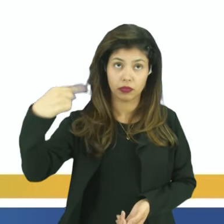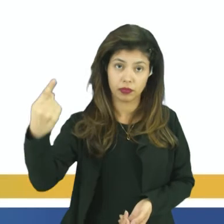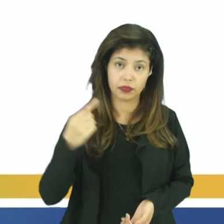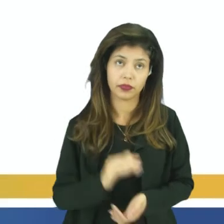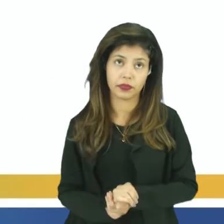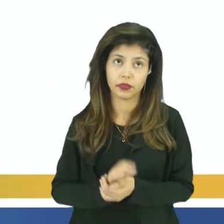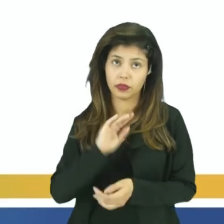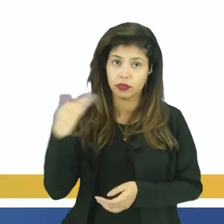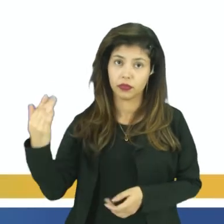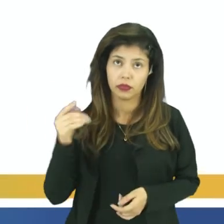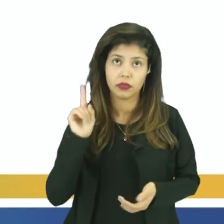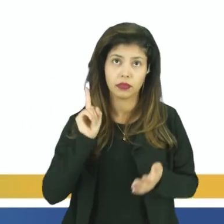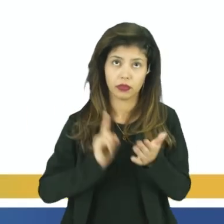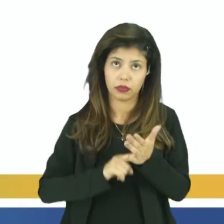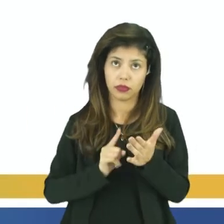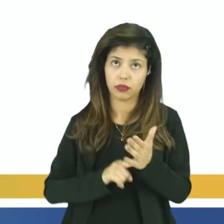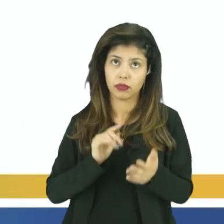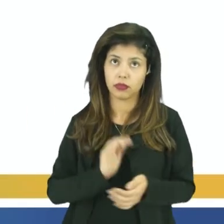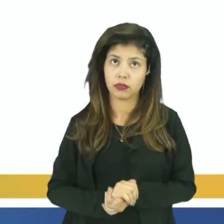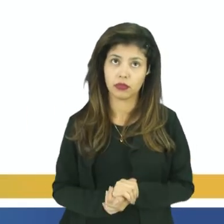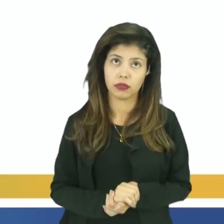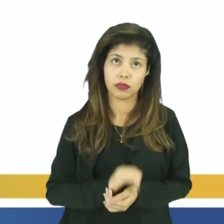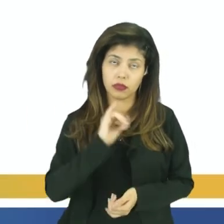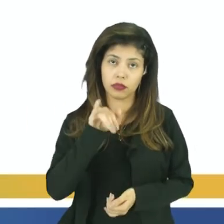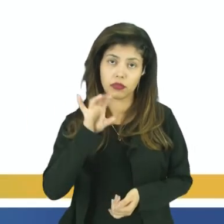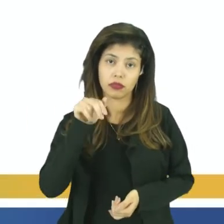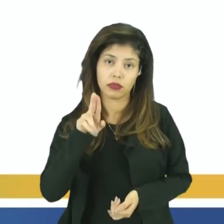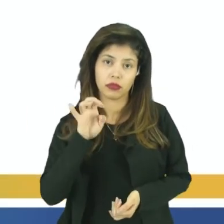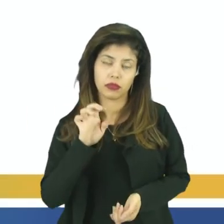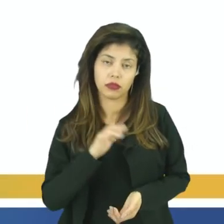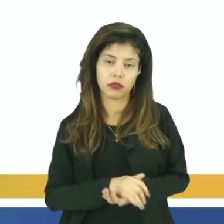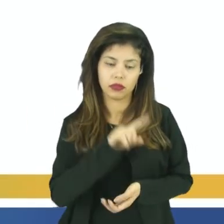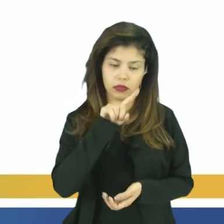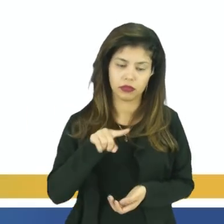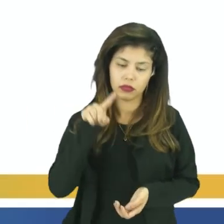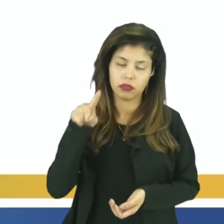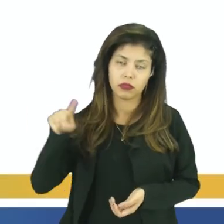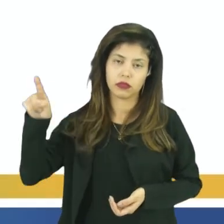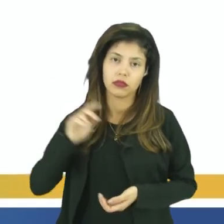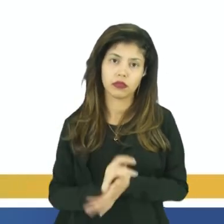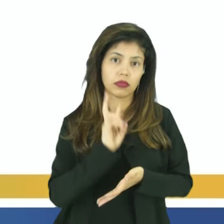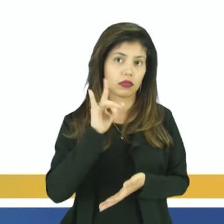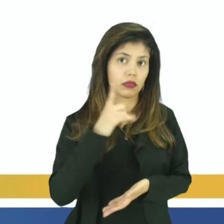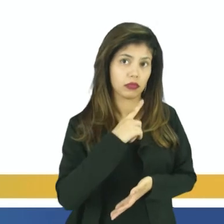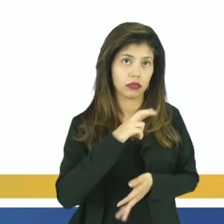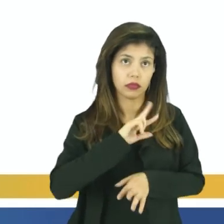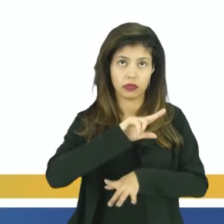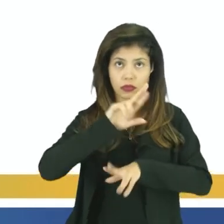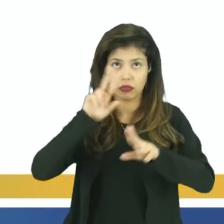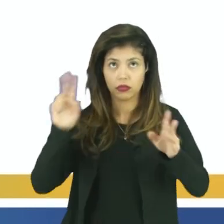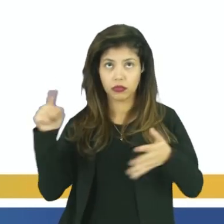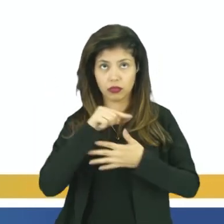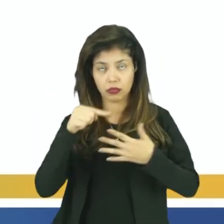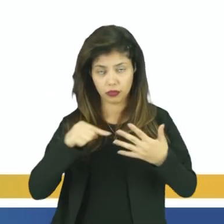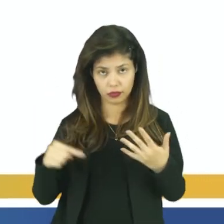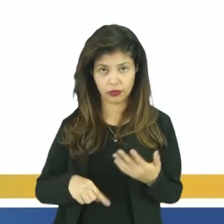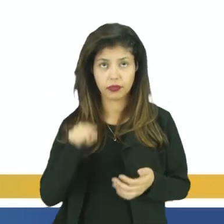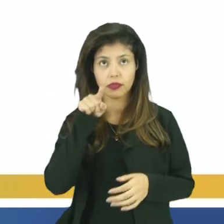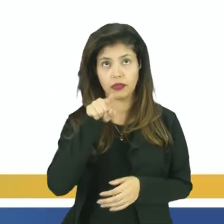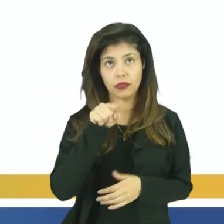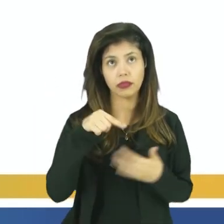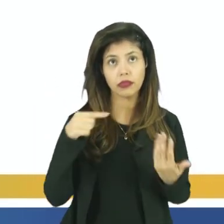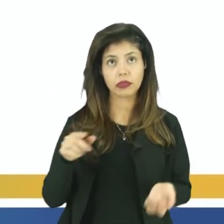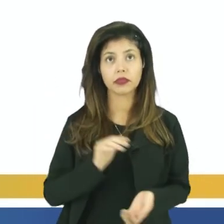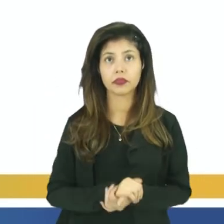Depois, quando você clica no ícone de gráfico de linha, você terá vários modelos para esse